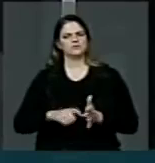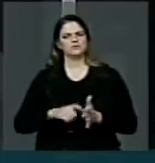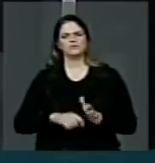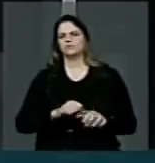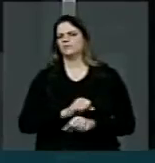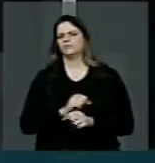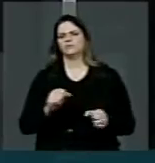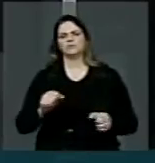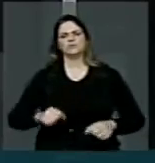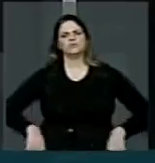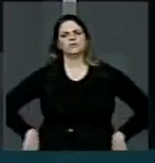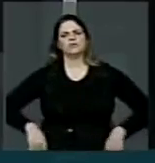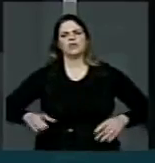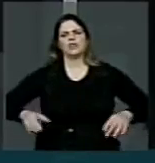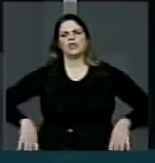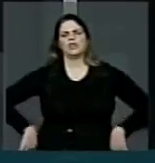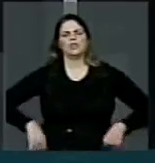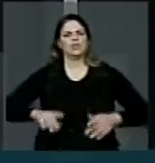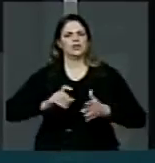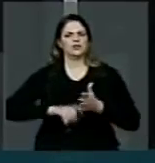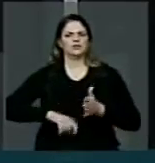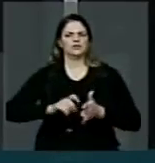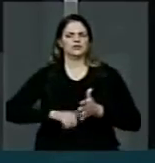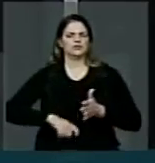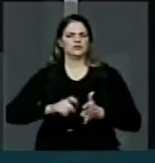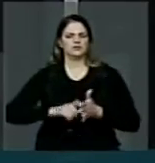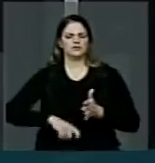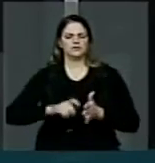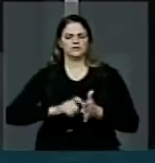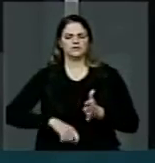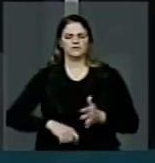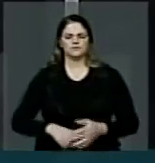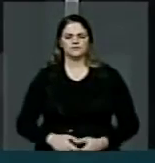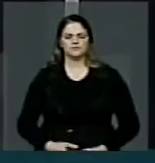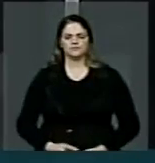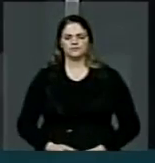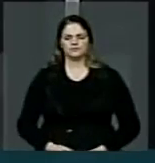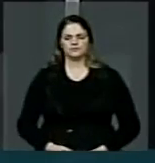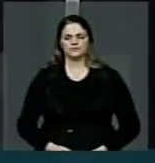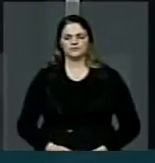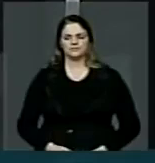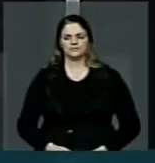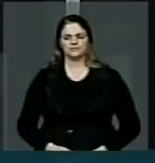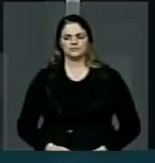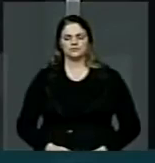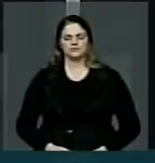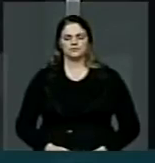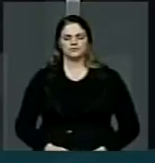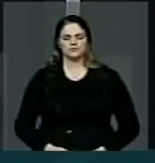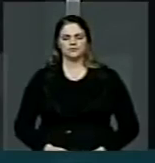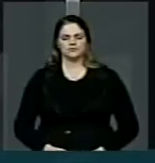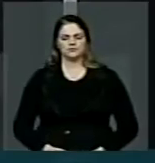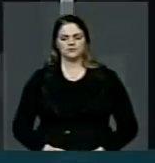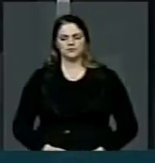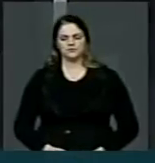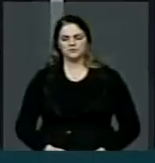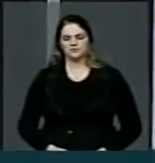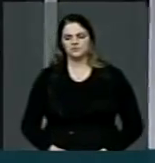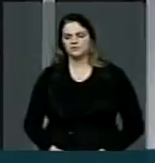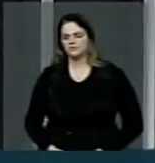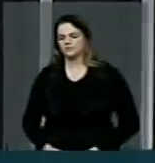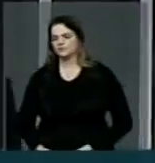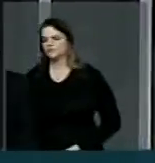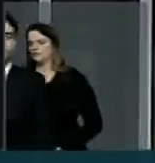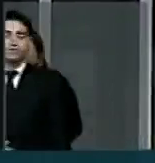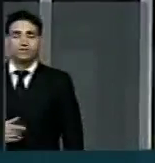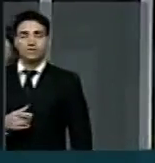pagar esses impostos que se paga. Esse movimento que houveram aí nesses meses, o movimento da sociedade brasileira, do jovem, da